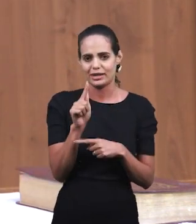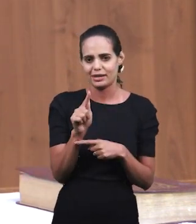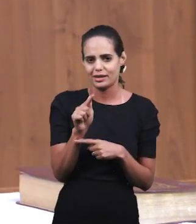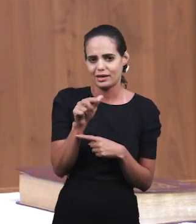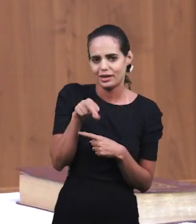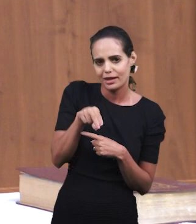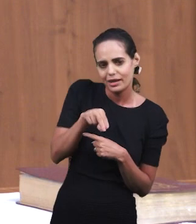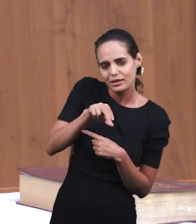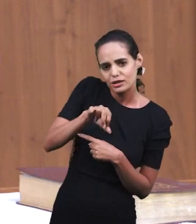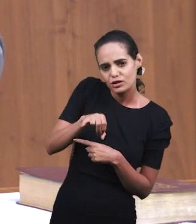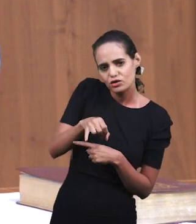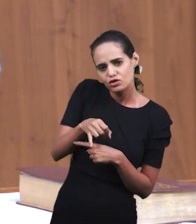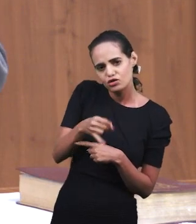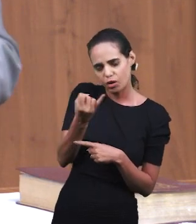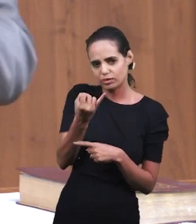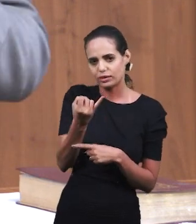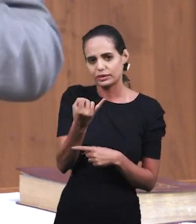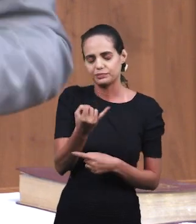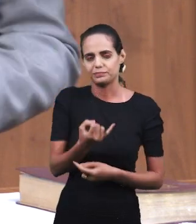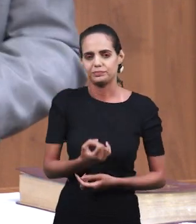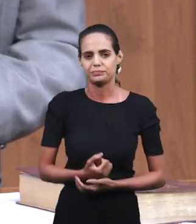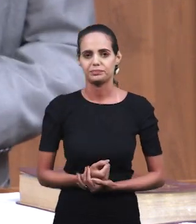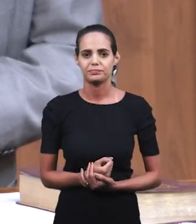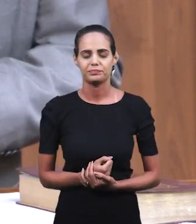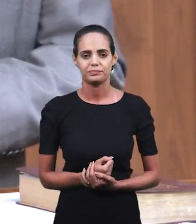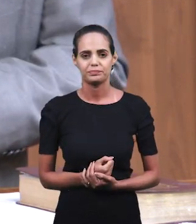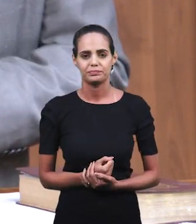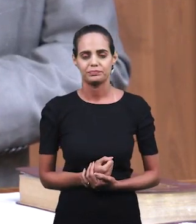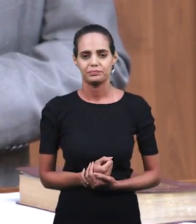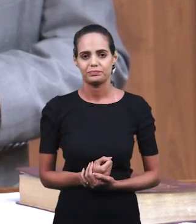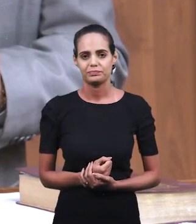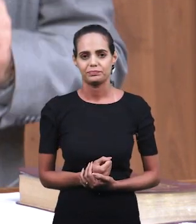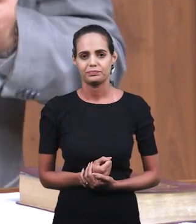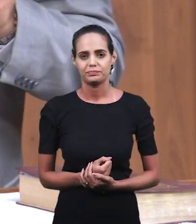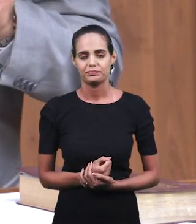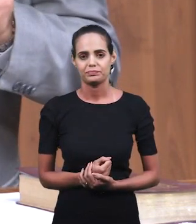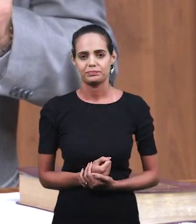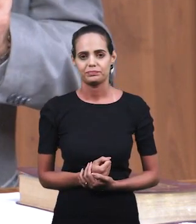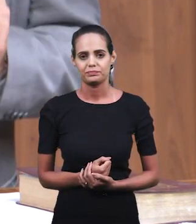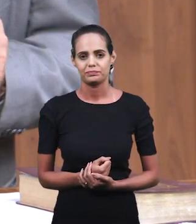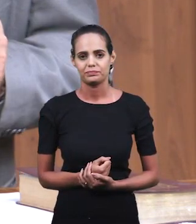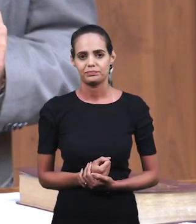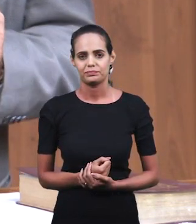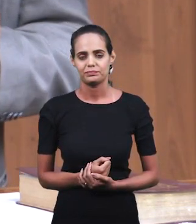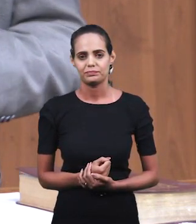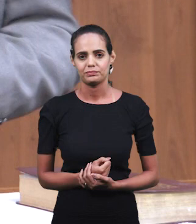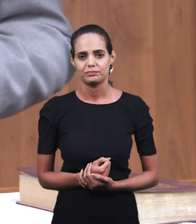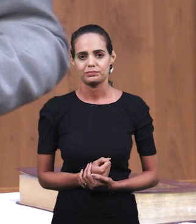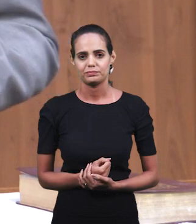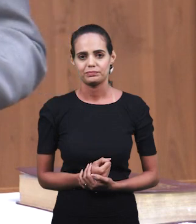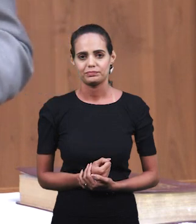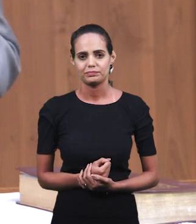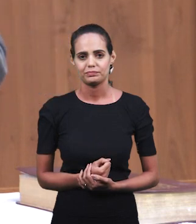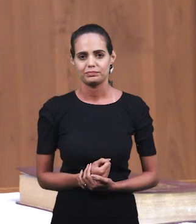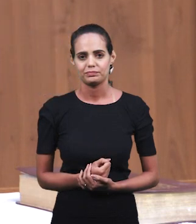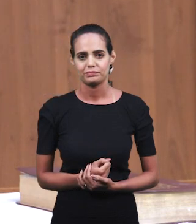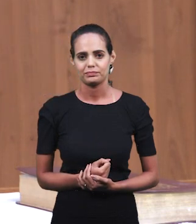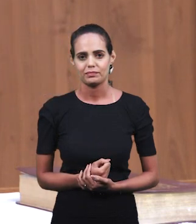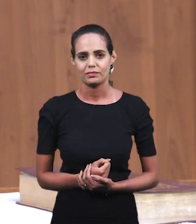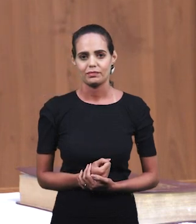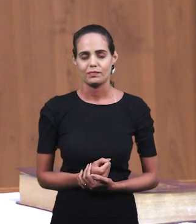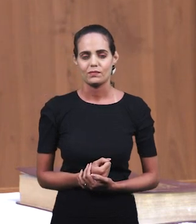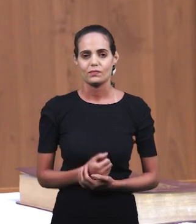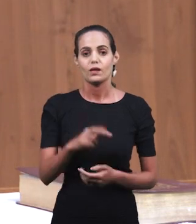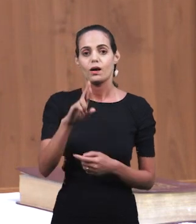de Taguatinga, Distrito Federal. A participação da região central do Brasil é a irmã Rosilene Roriz Meireles. Ela